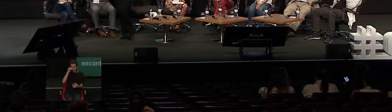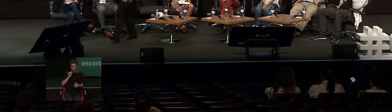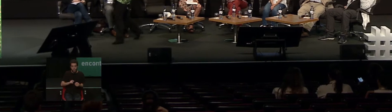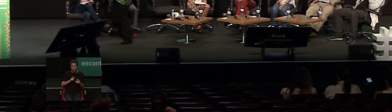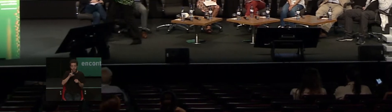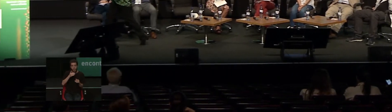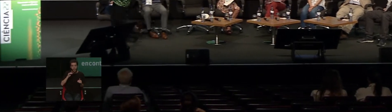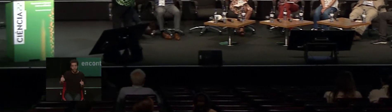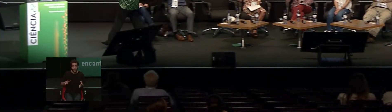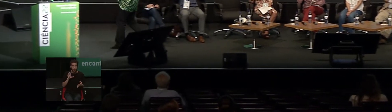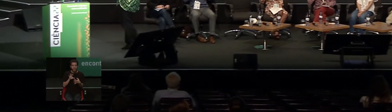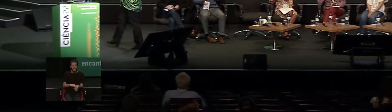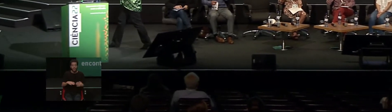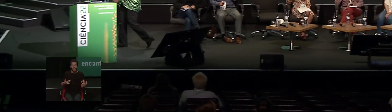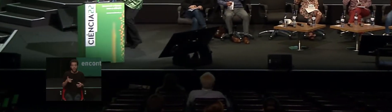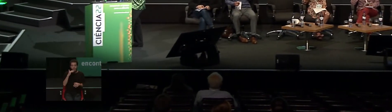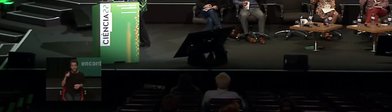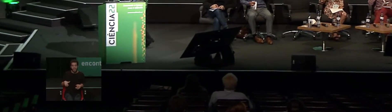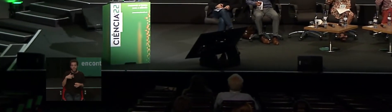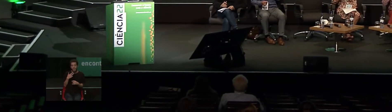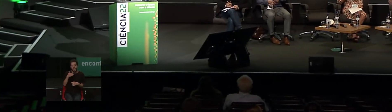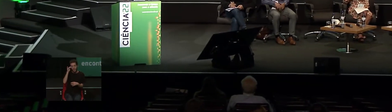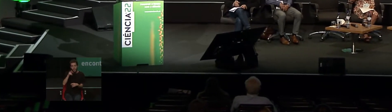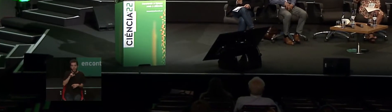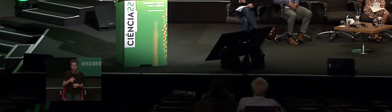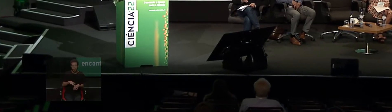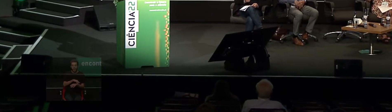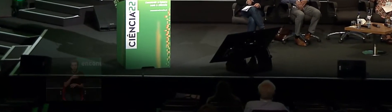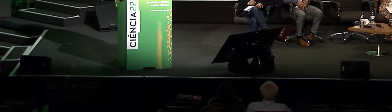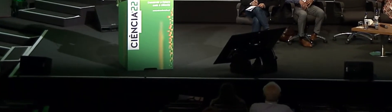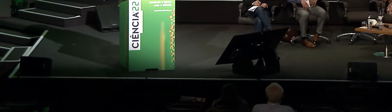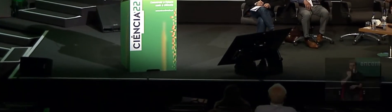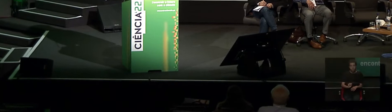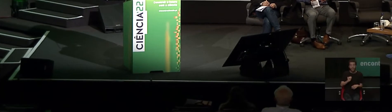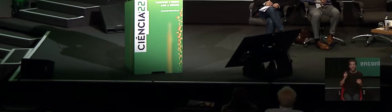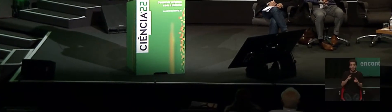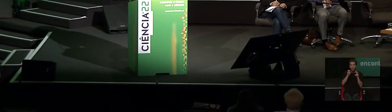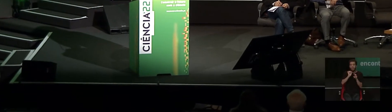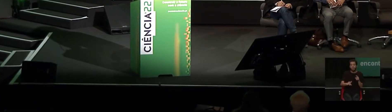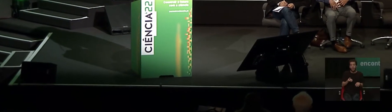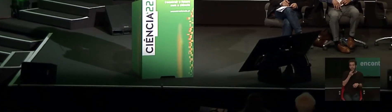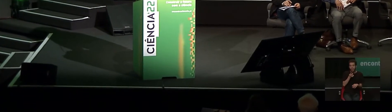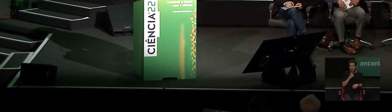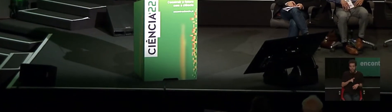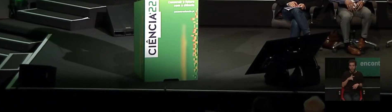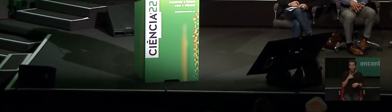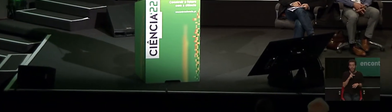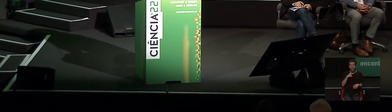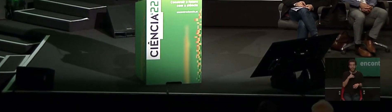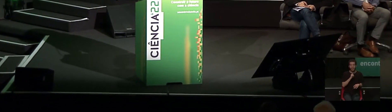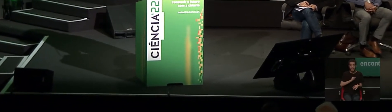para a Ciência Animal e Veterinária. O título da comunicação é a Resistência aos Antibióticos em uma análise, a